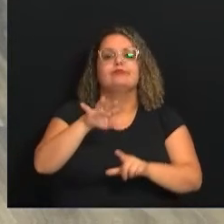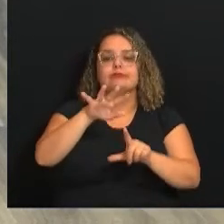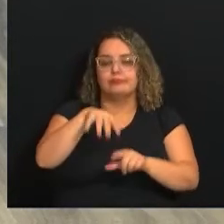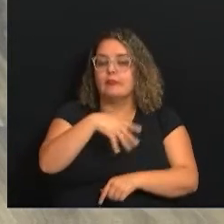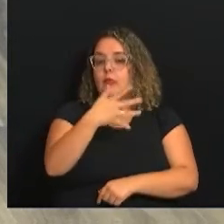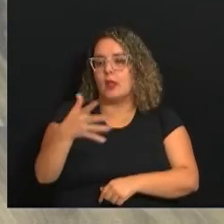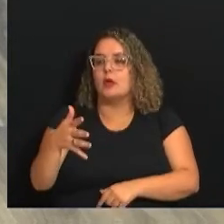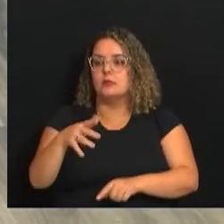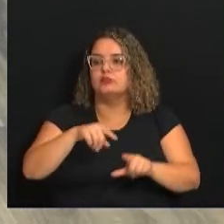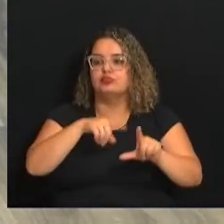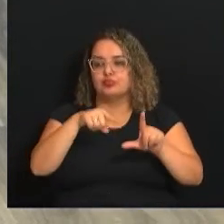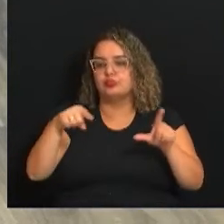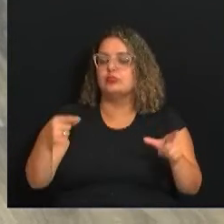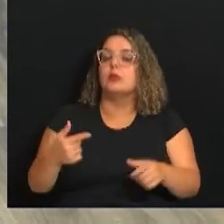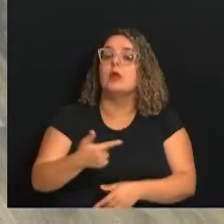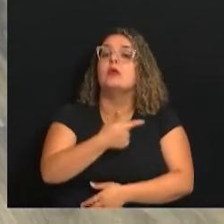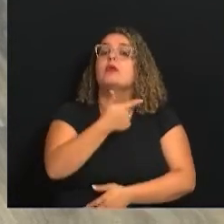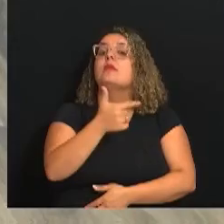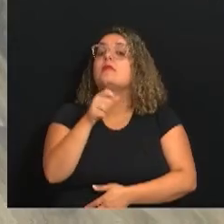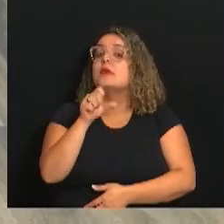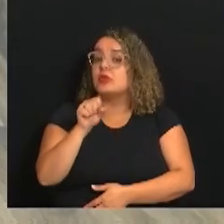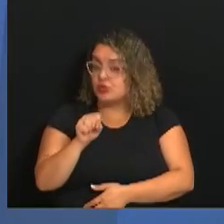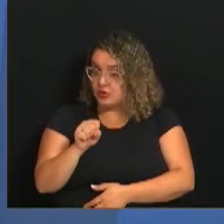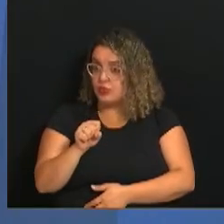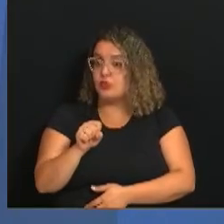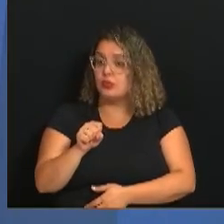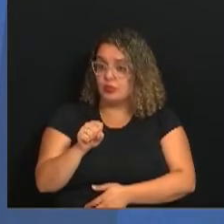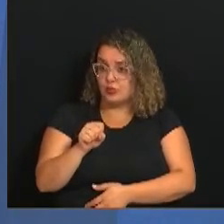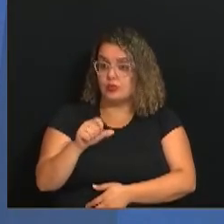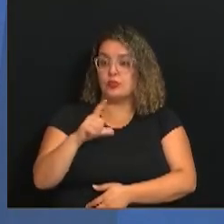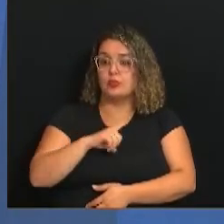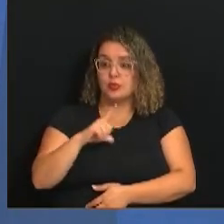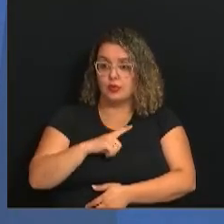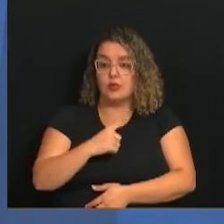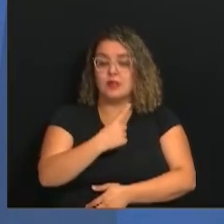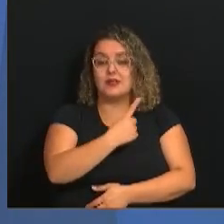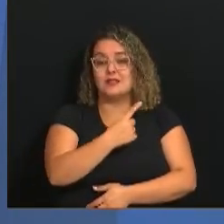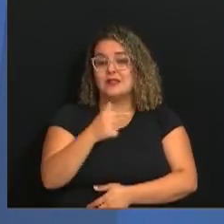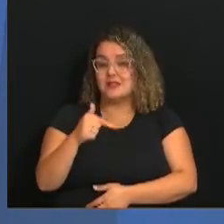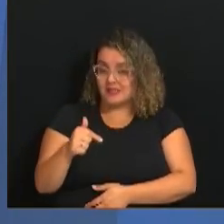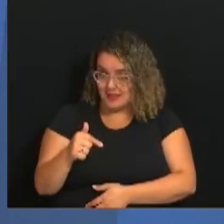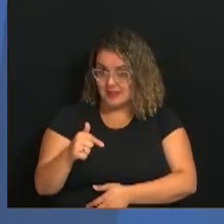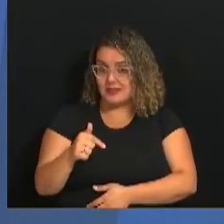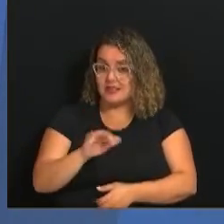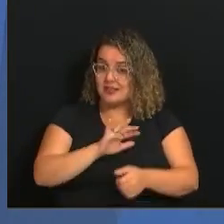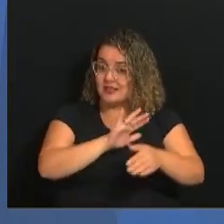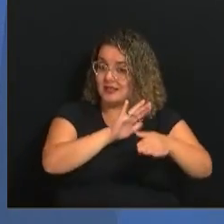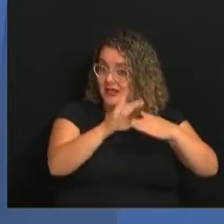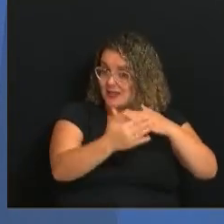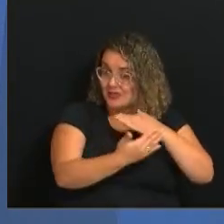vacina.campinas.sp.gov.br, lá tem todas as informações e de acordo com o último relatório enviado pela Prefeitura,